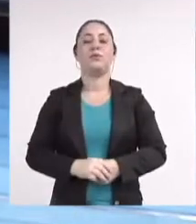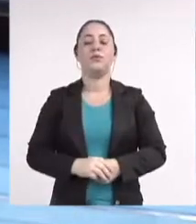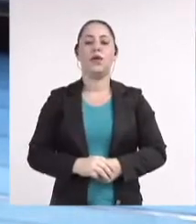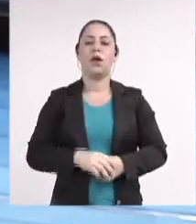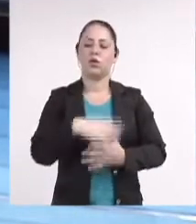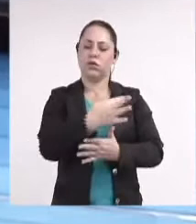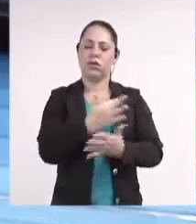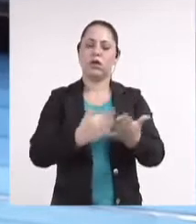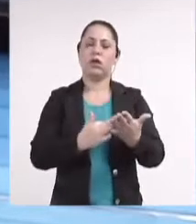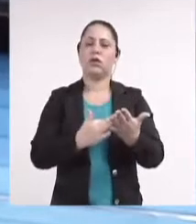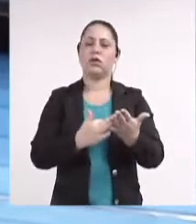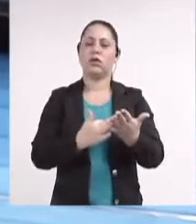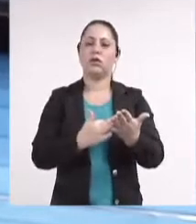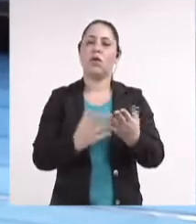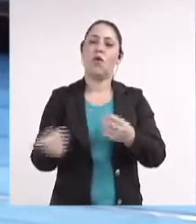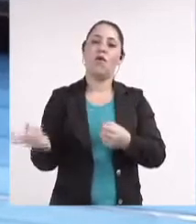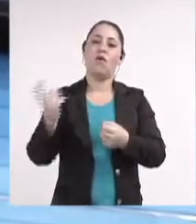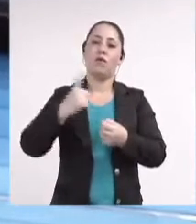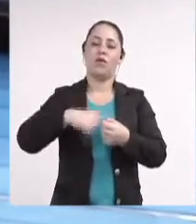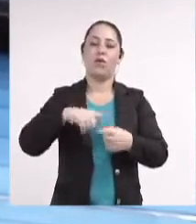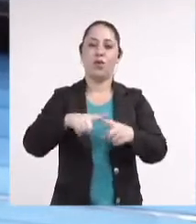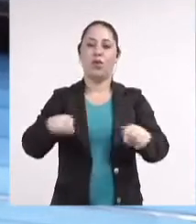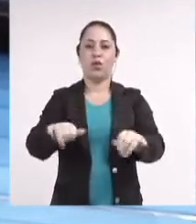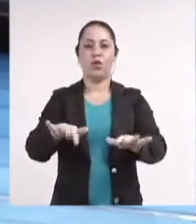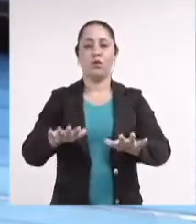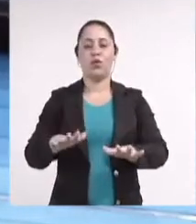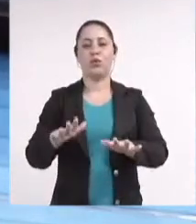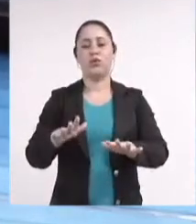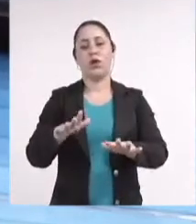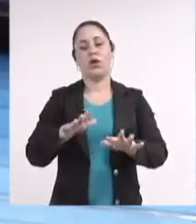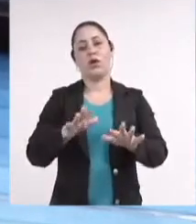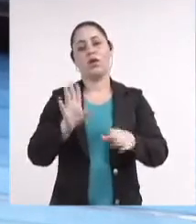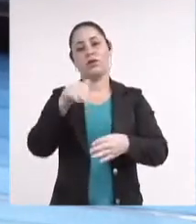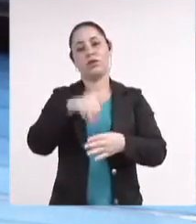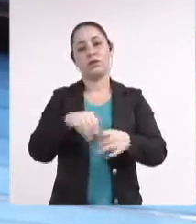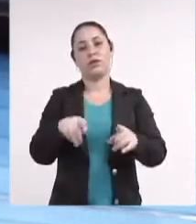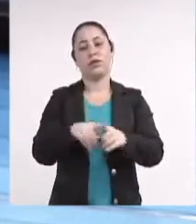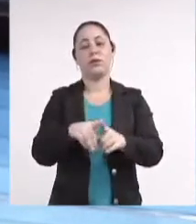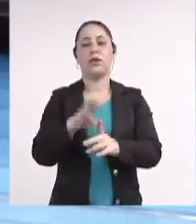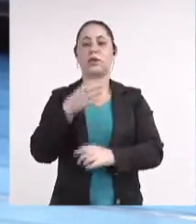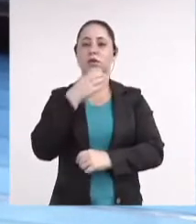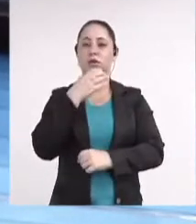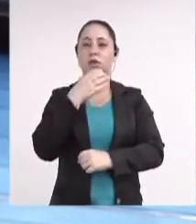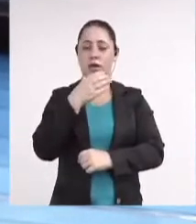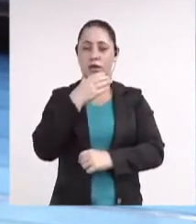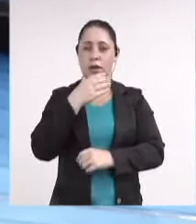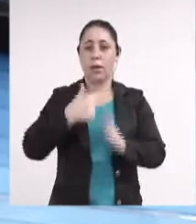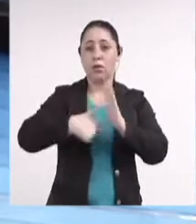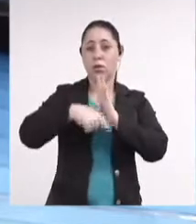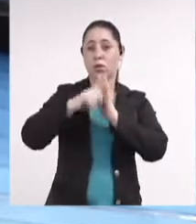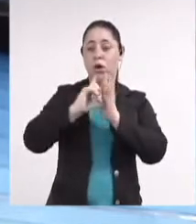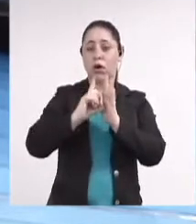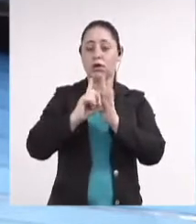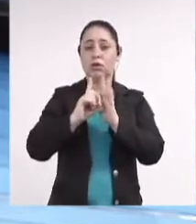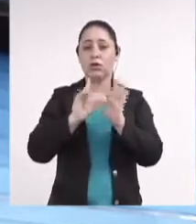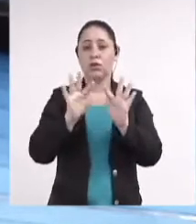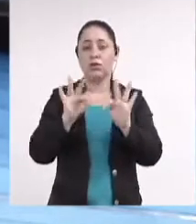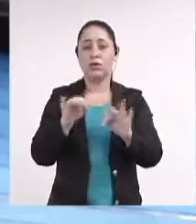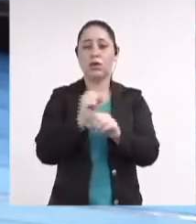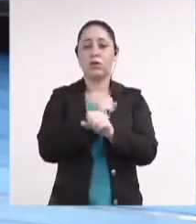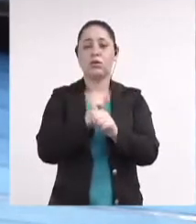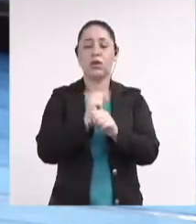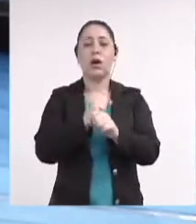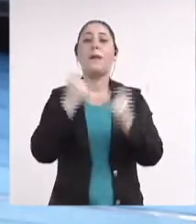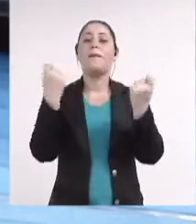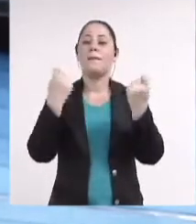texto deve voltar à pauta aqui de votações agora em dezembro, antes aí do final do ano, obviamente.